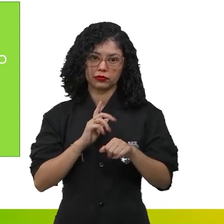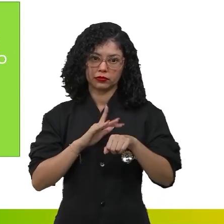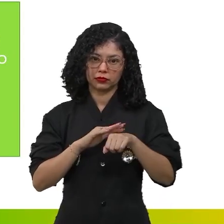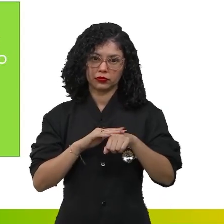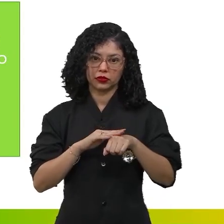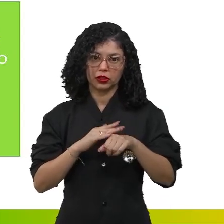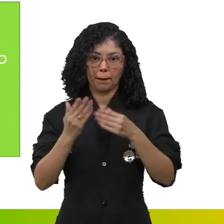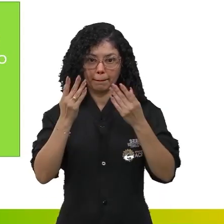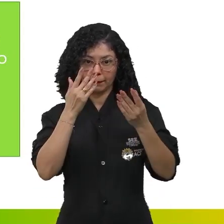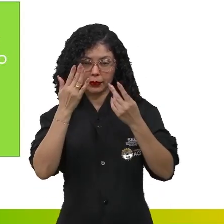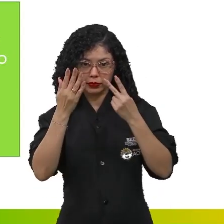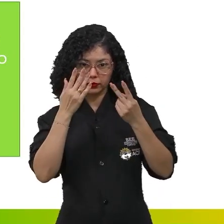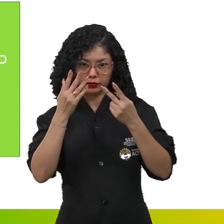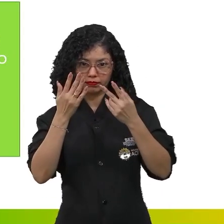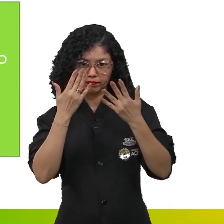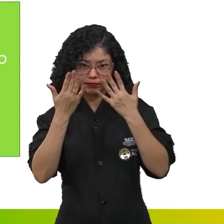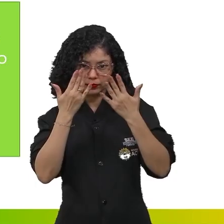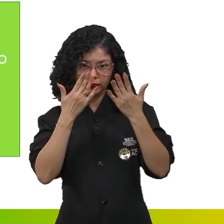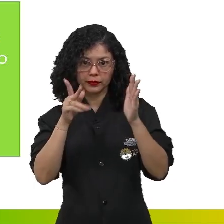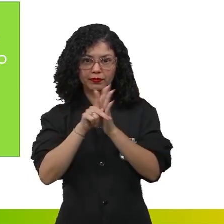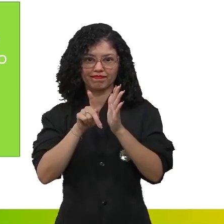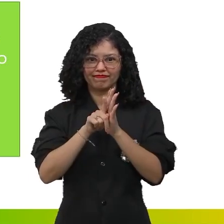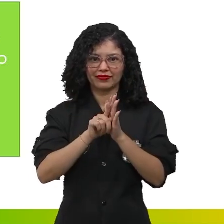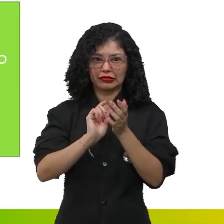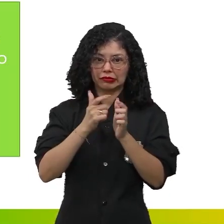doenças psicológicas graves,